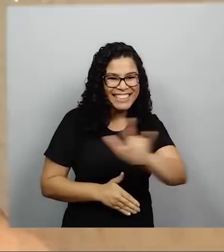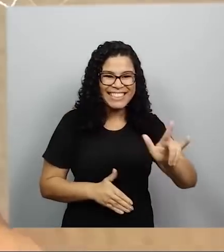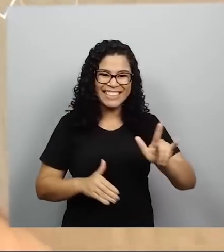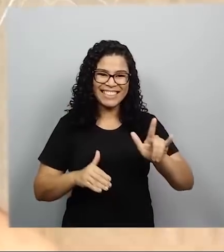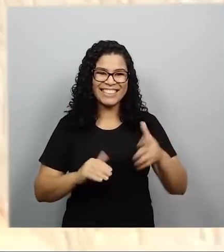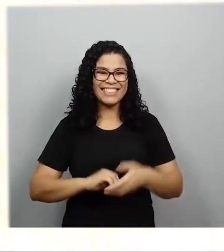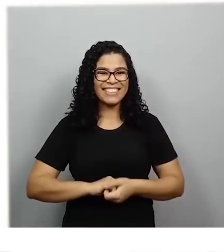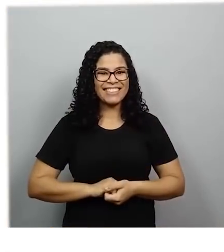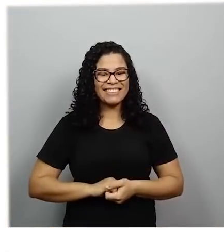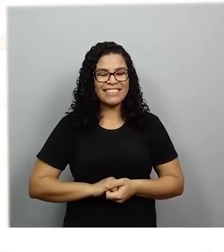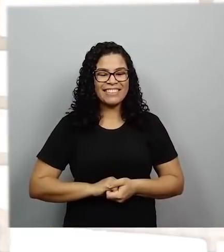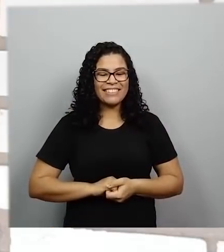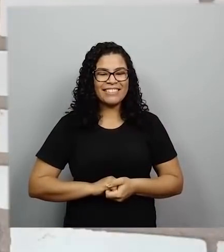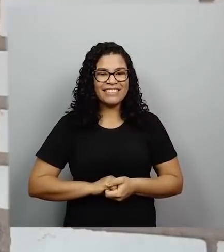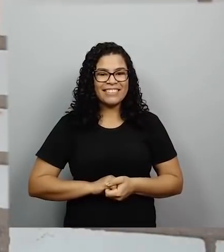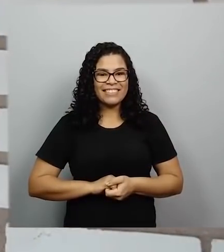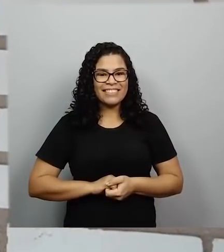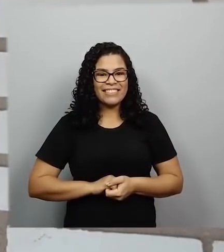love.